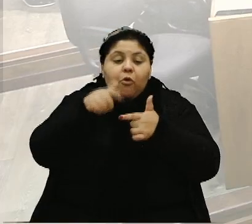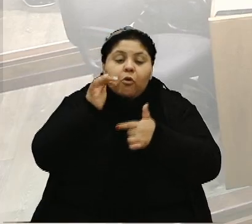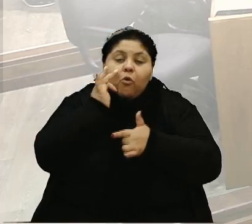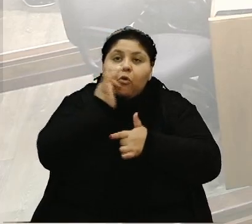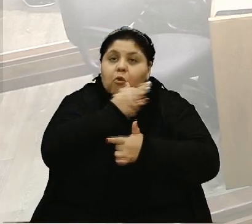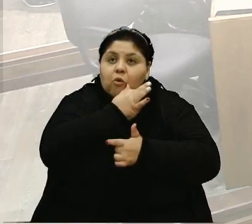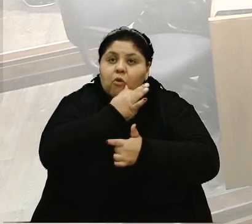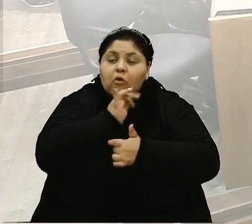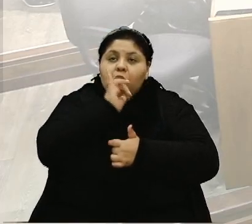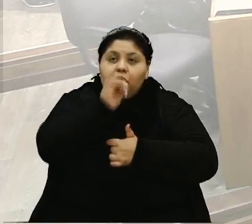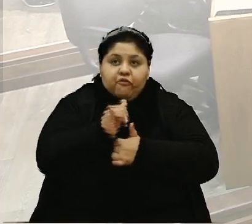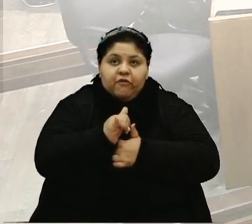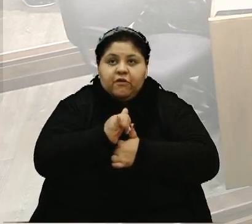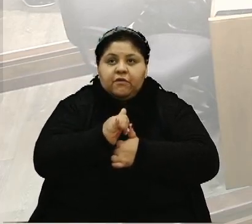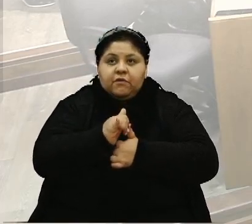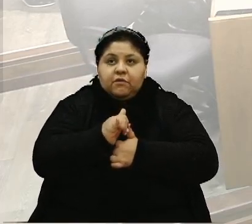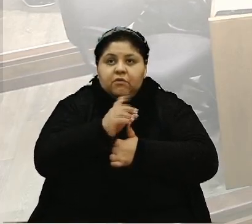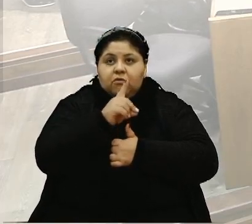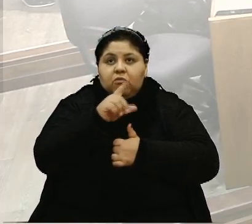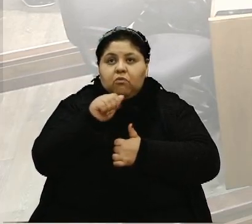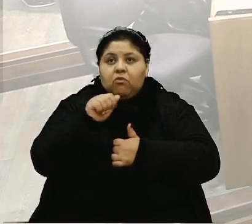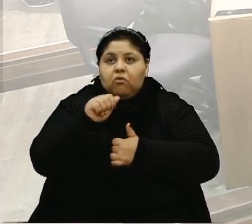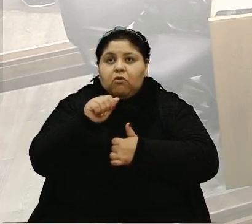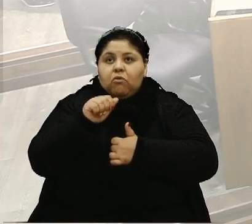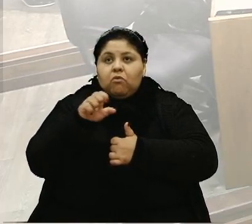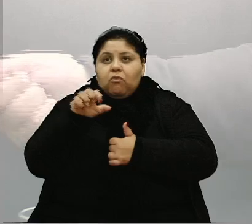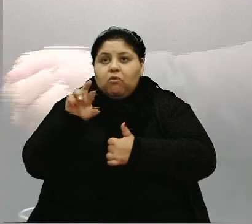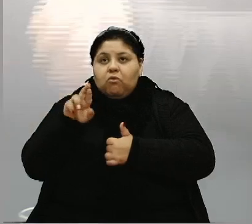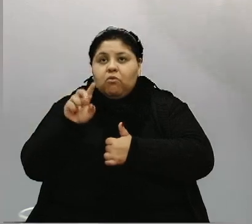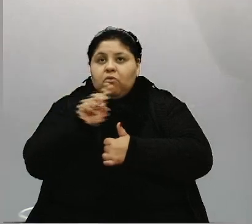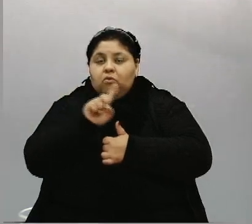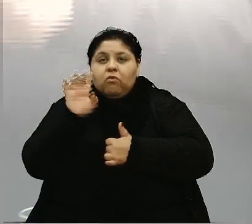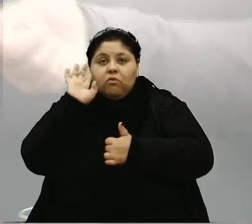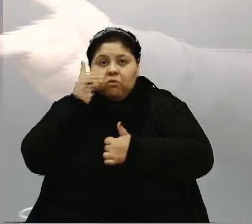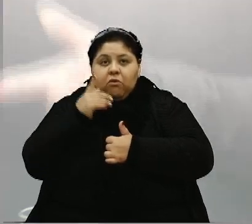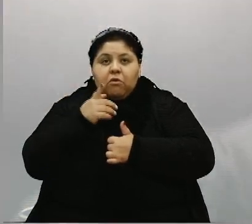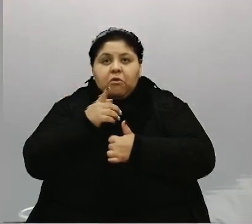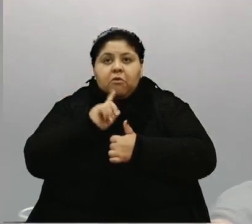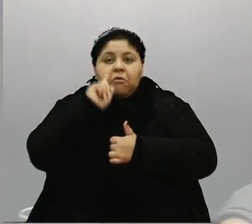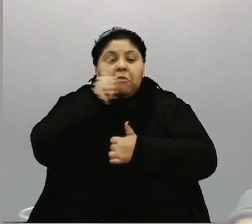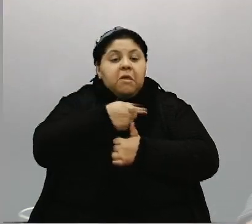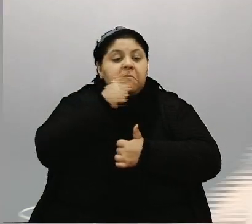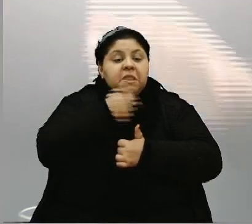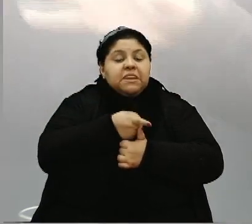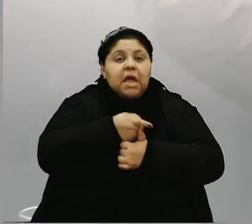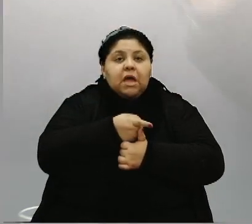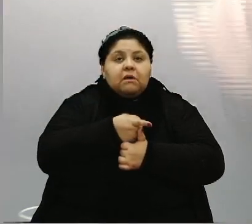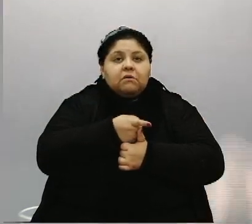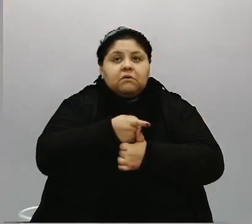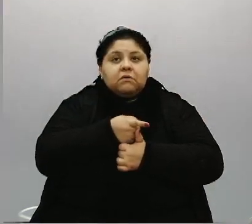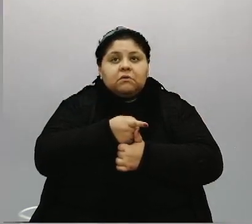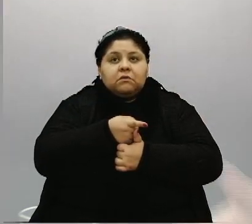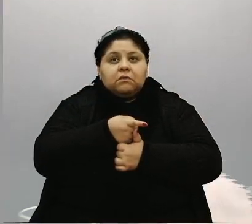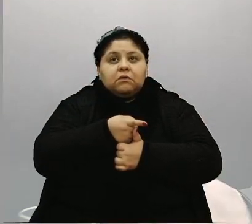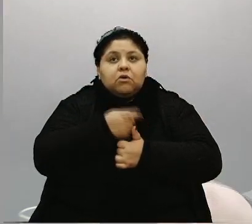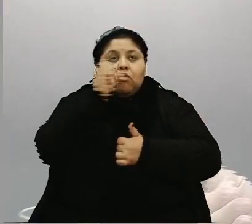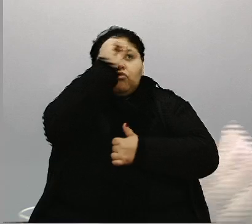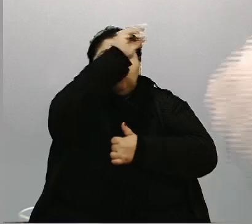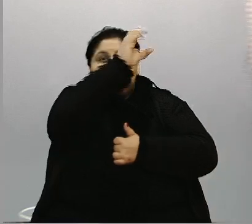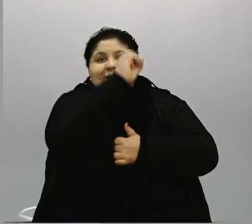dizendo então que se o Daer, né, não resolvesse, que ele vai ordenar e que vão fazer o semáforo